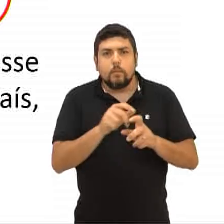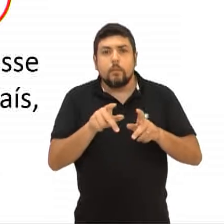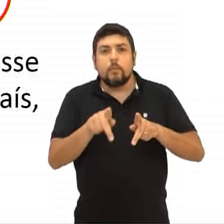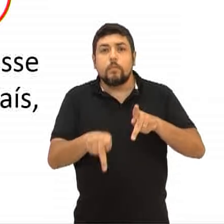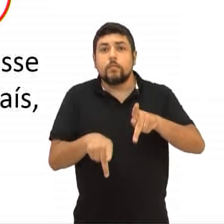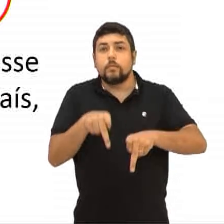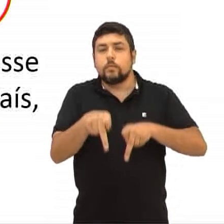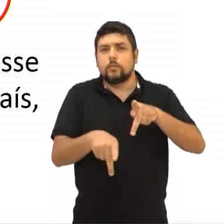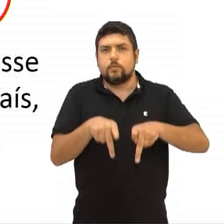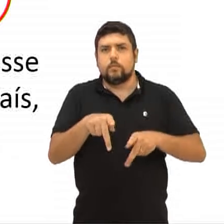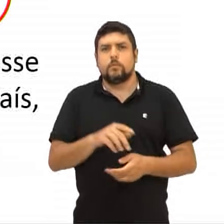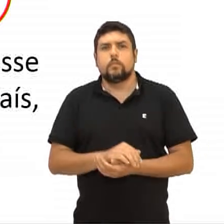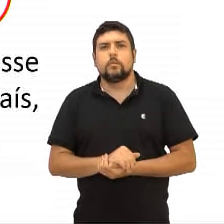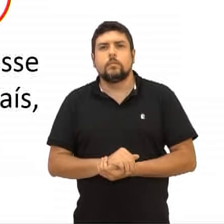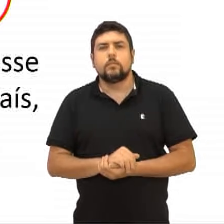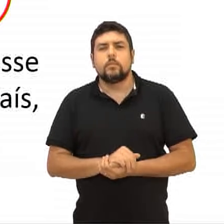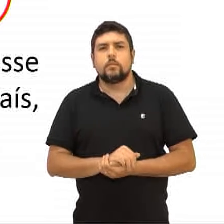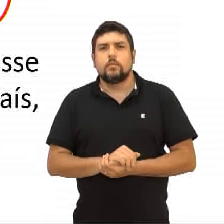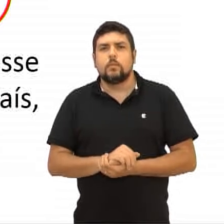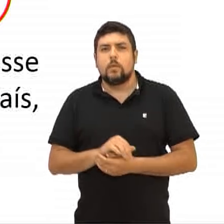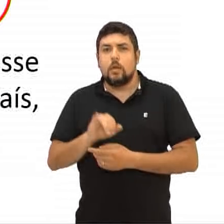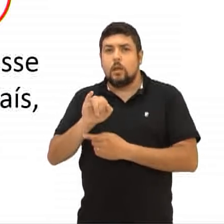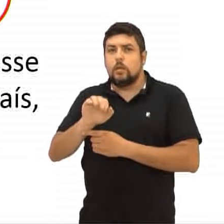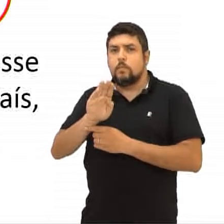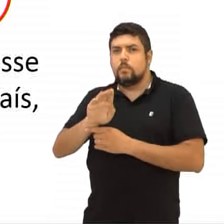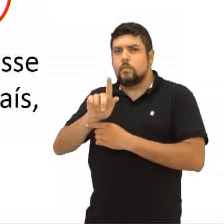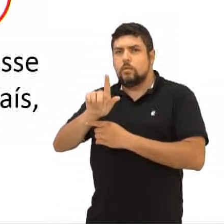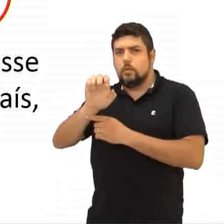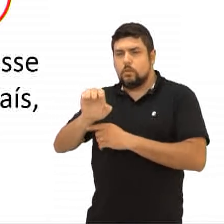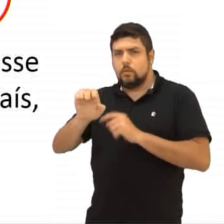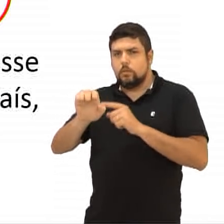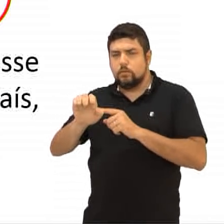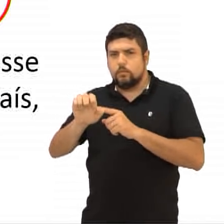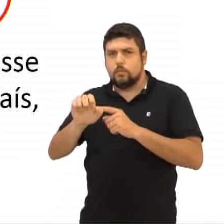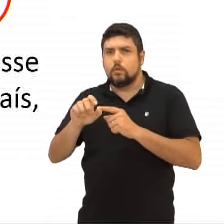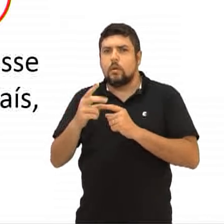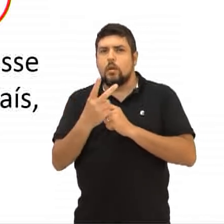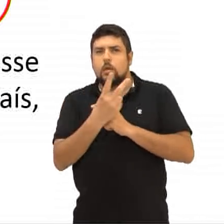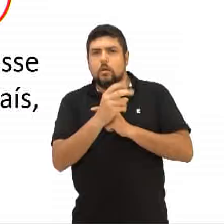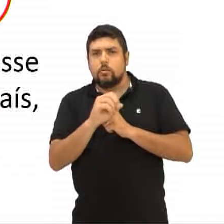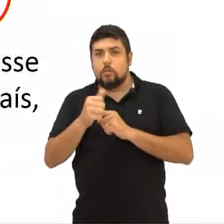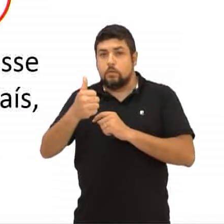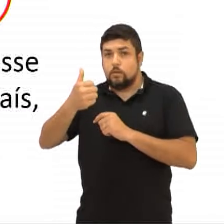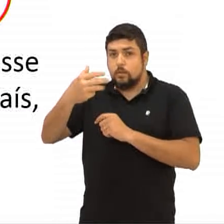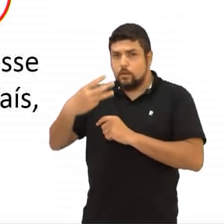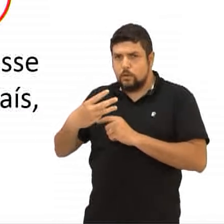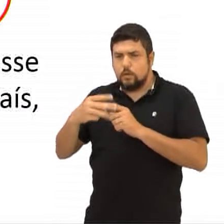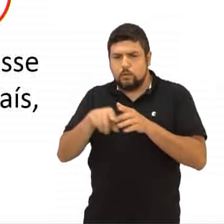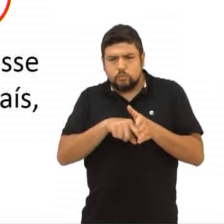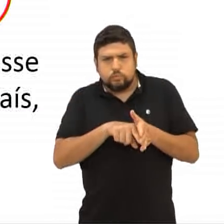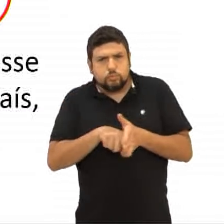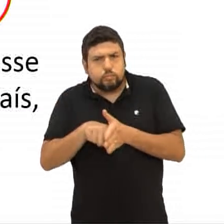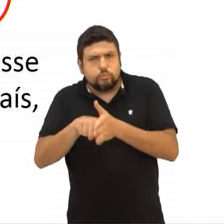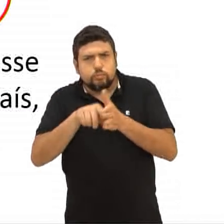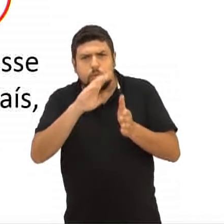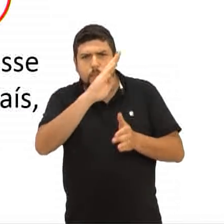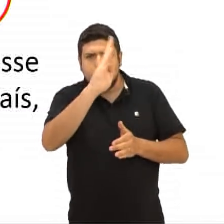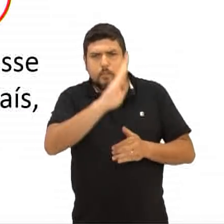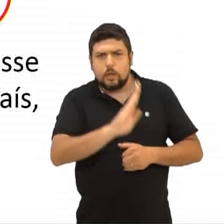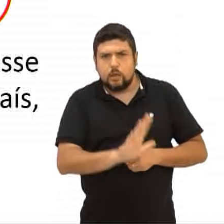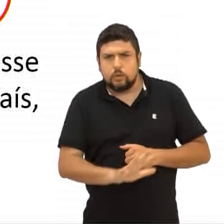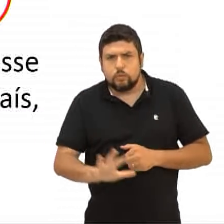em 2013, o Brasil tinha aproximadamente 201 milhões de